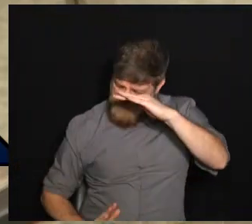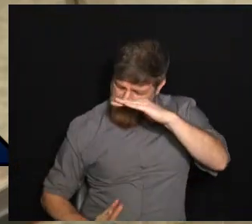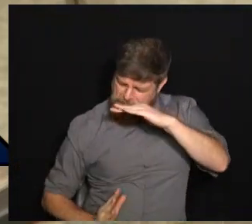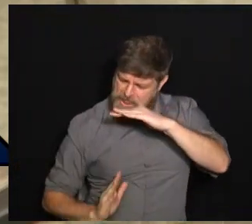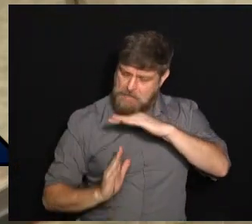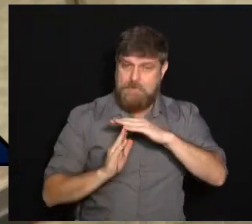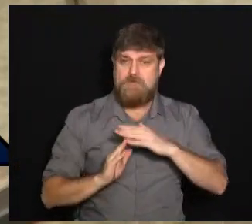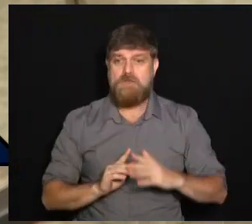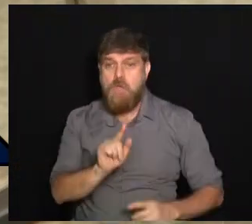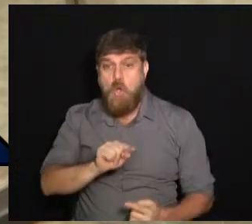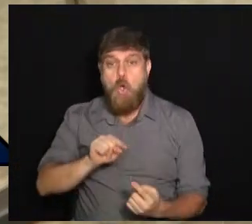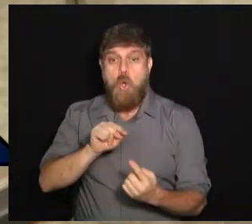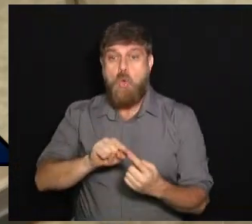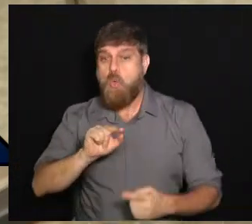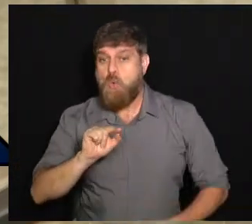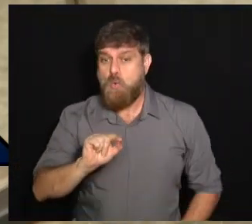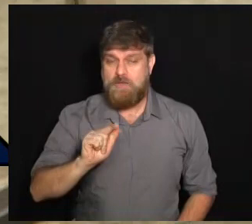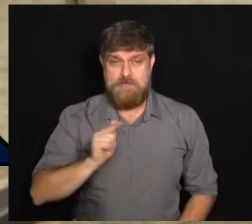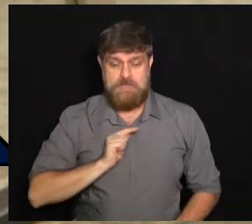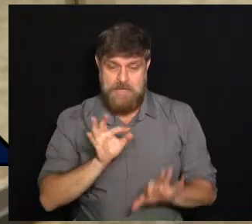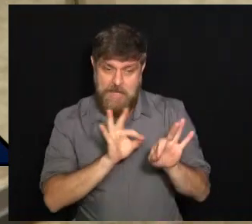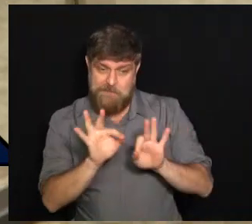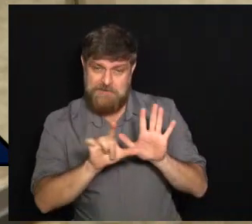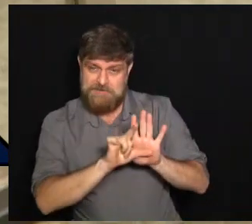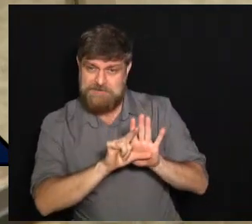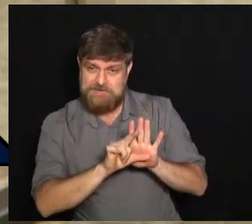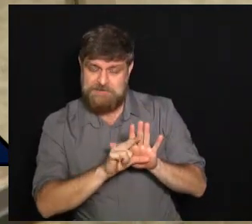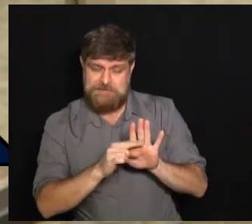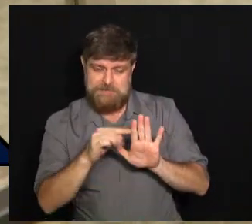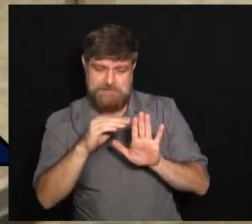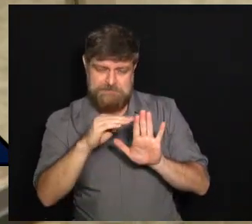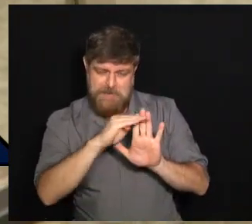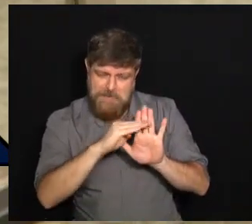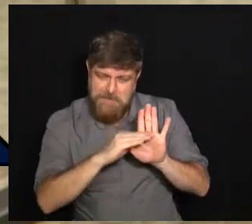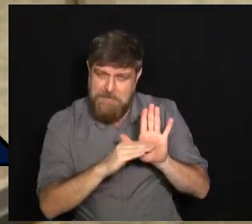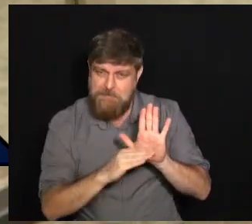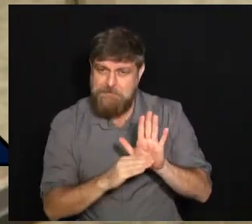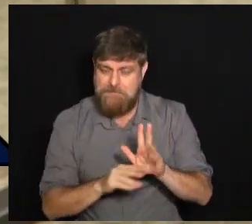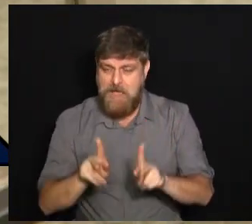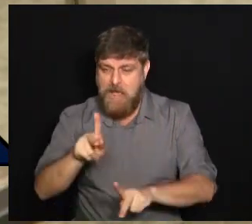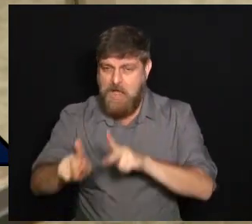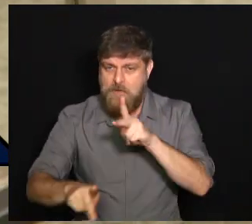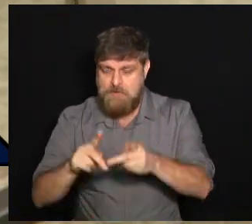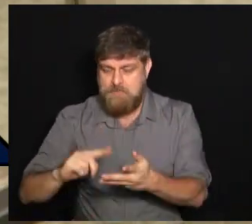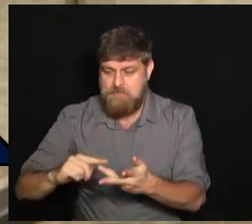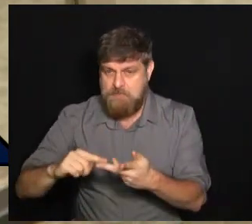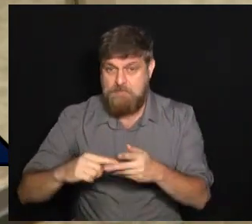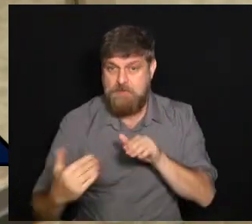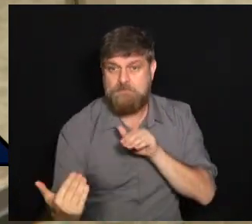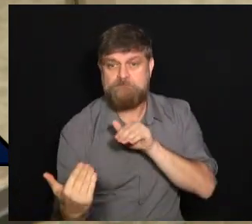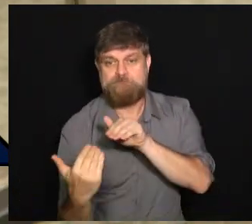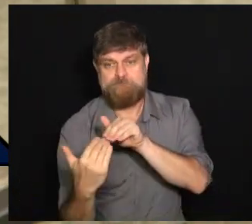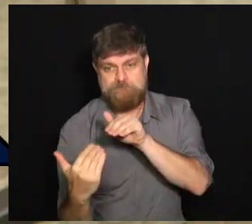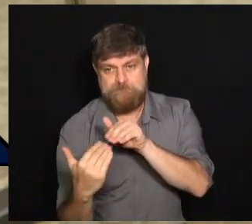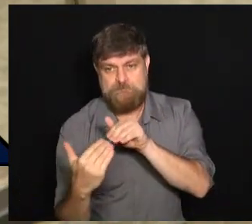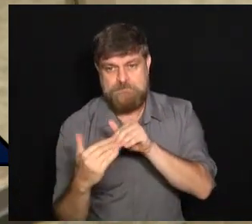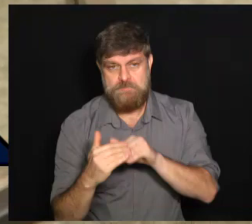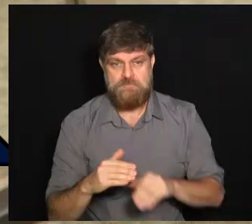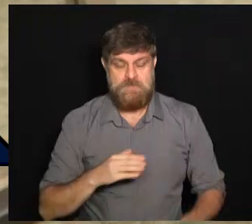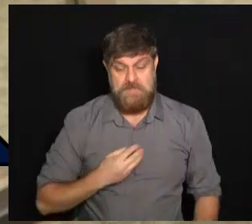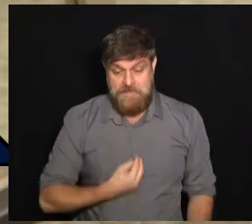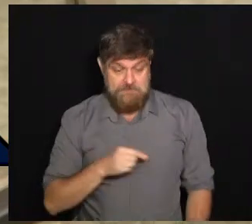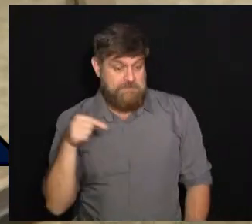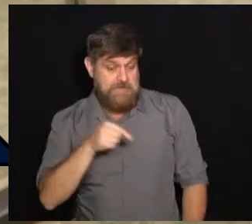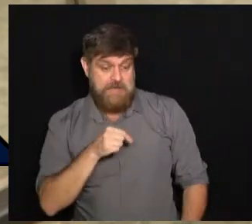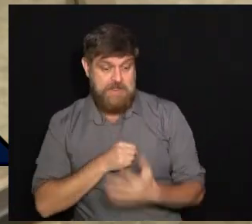que saia um projeto de acordo com as necessidades prementes da população do entorno que mora